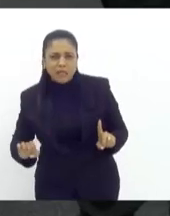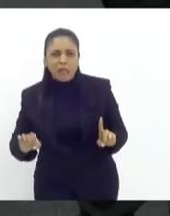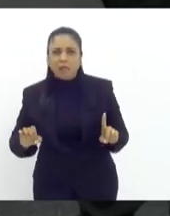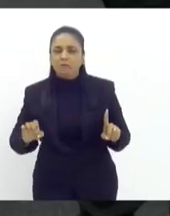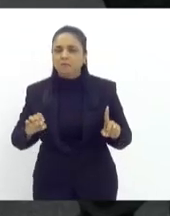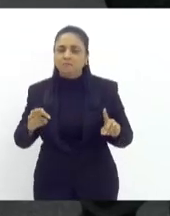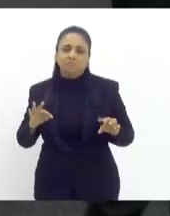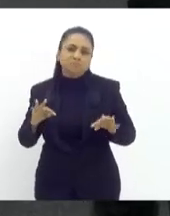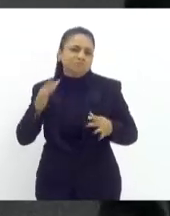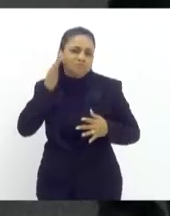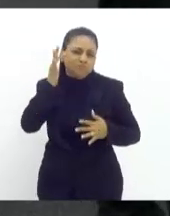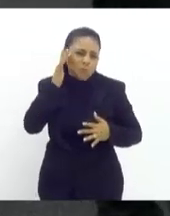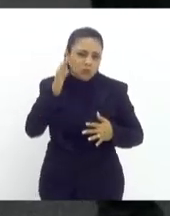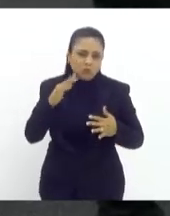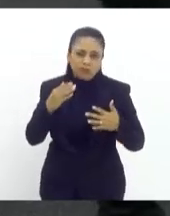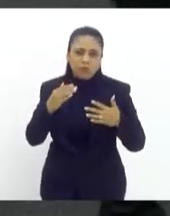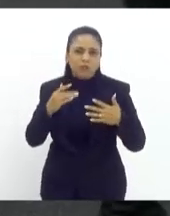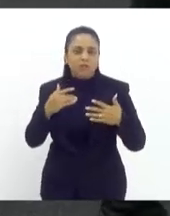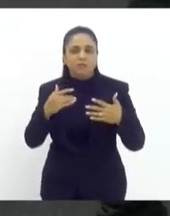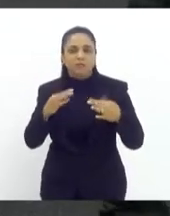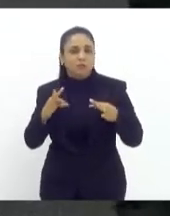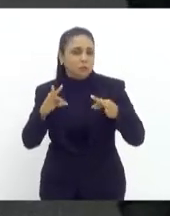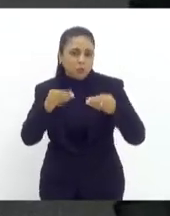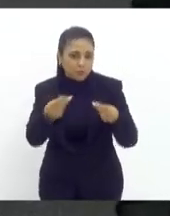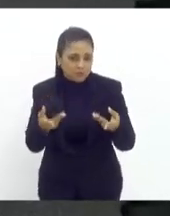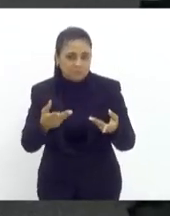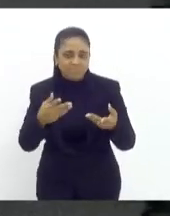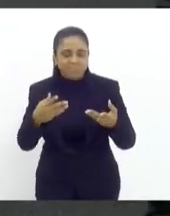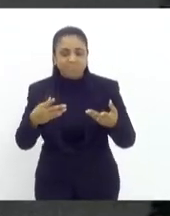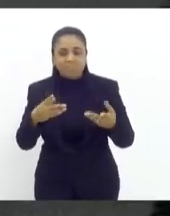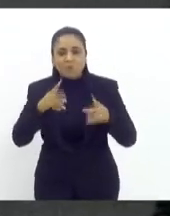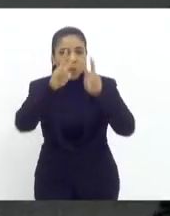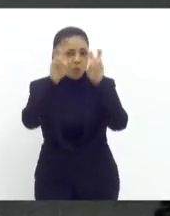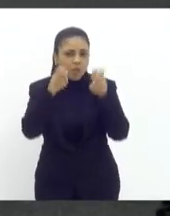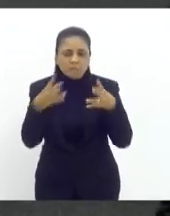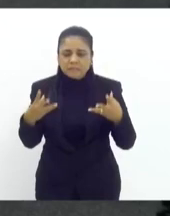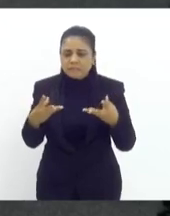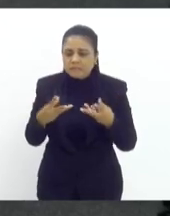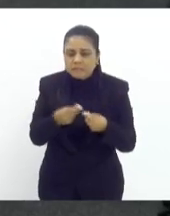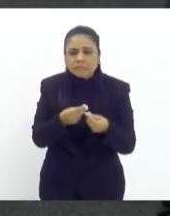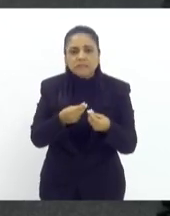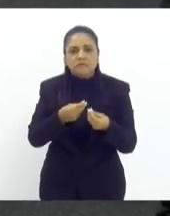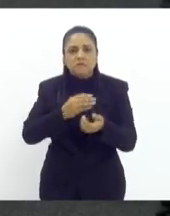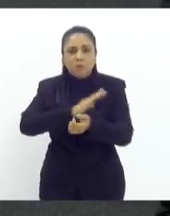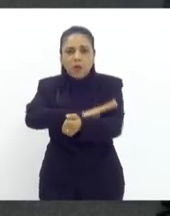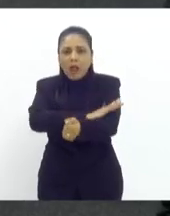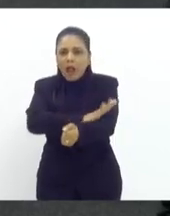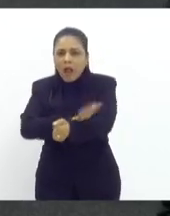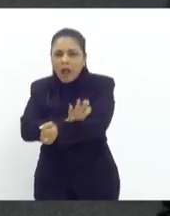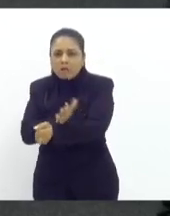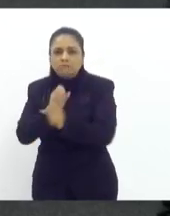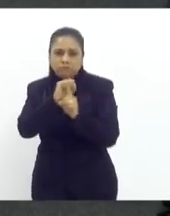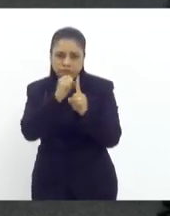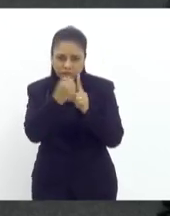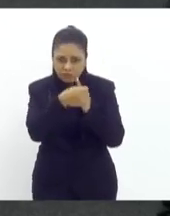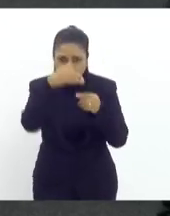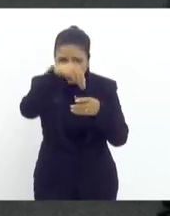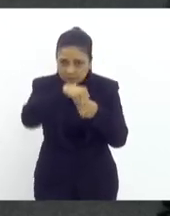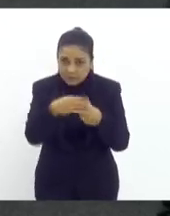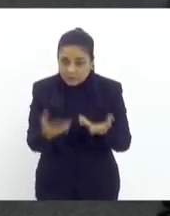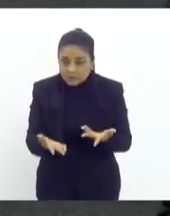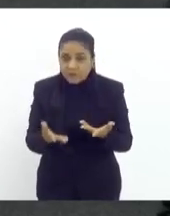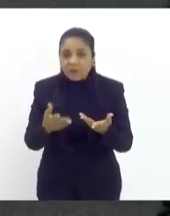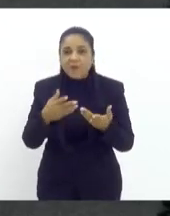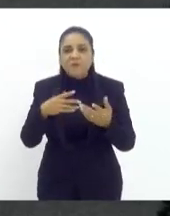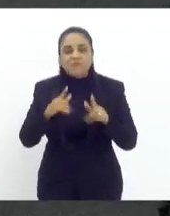as Vertentes ideológicas acerca de um tema muito sensível na nossa sociedade que é o racismo Então a partir do ministrativa